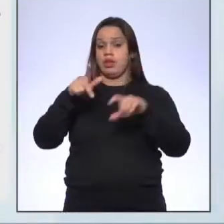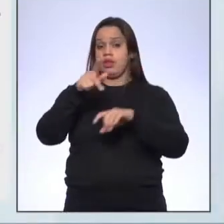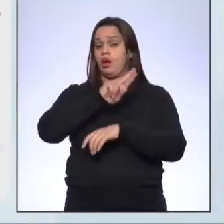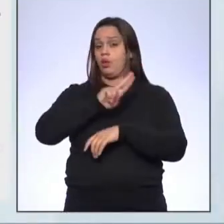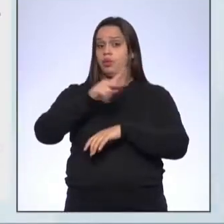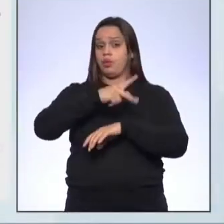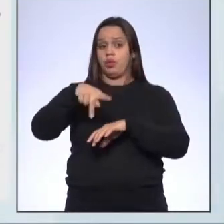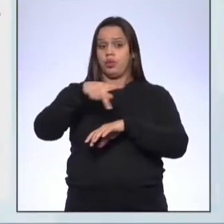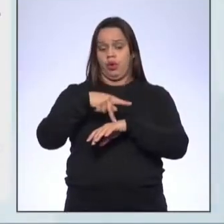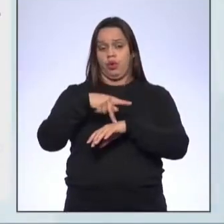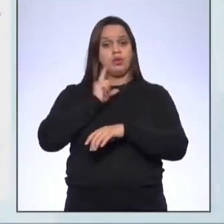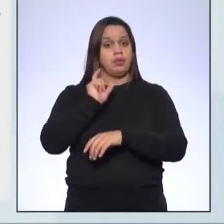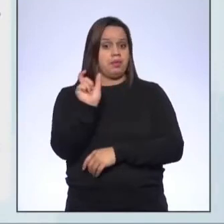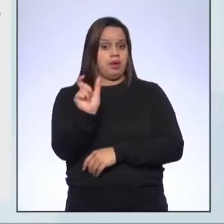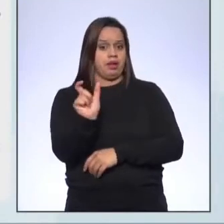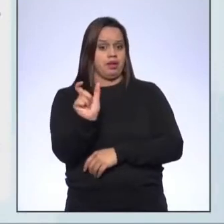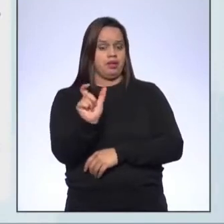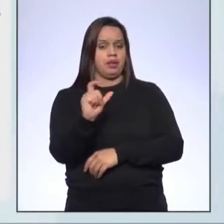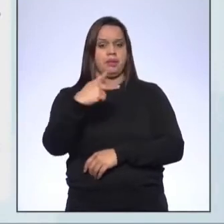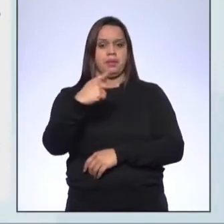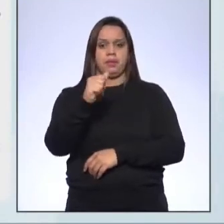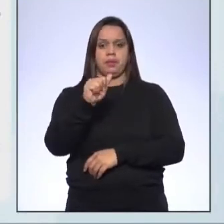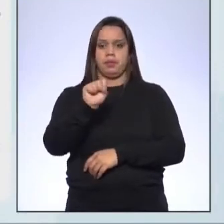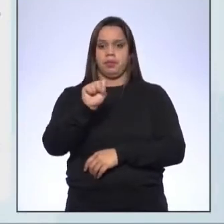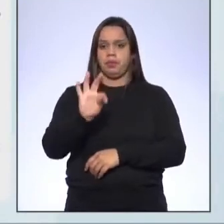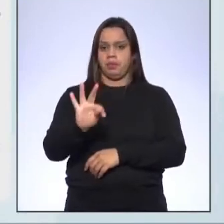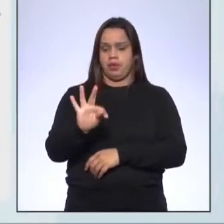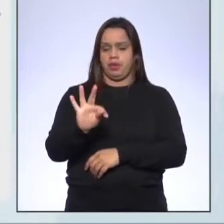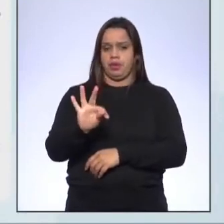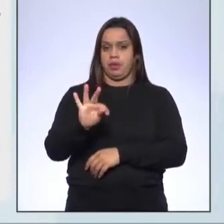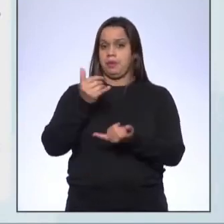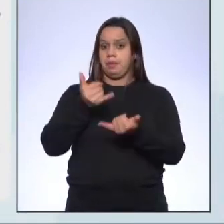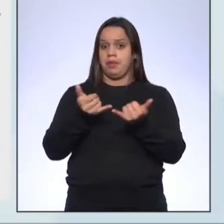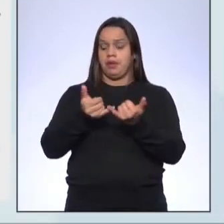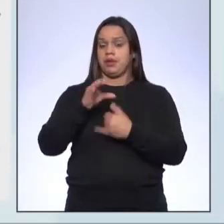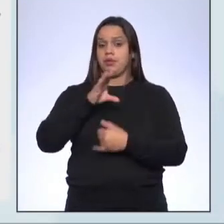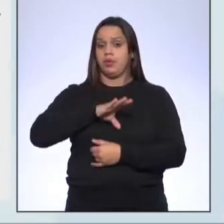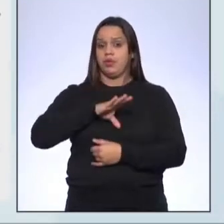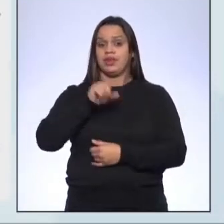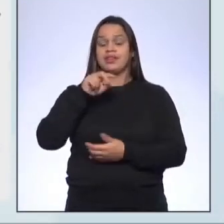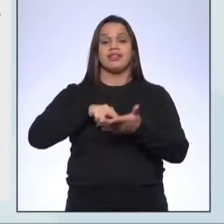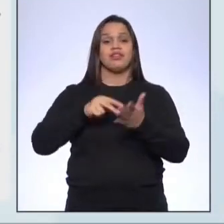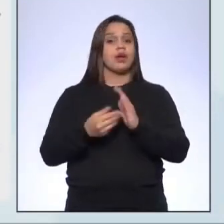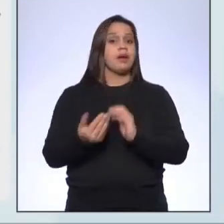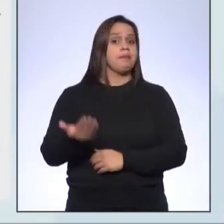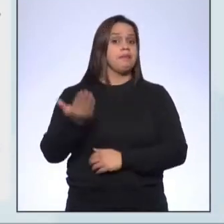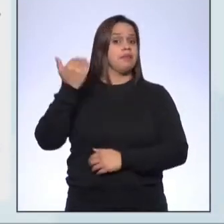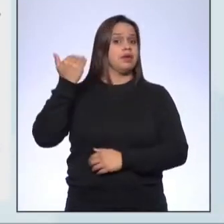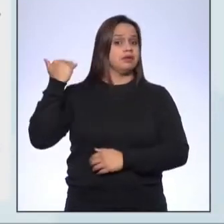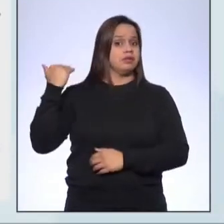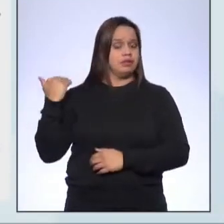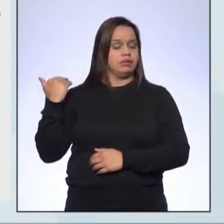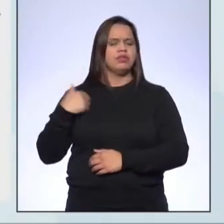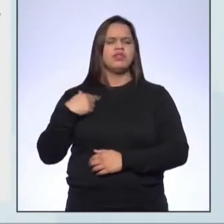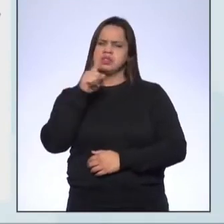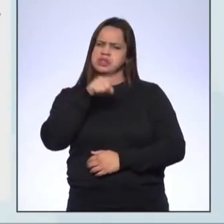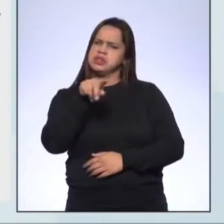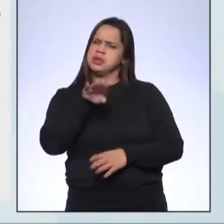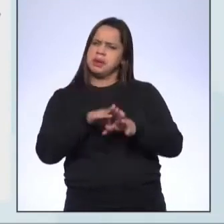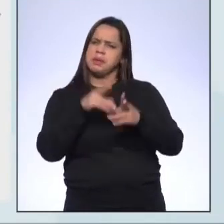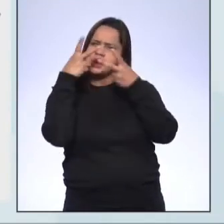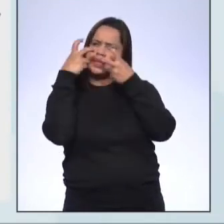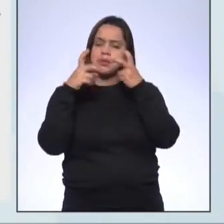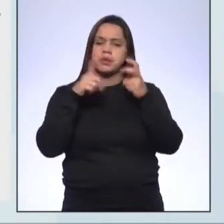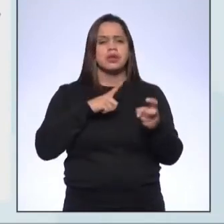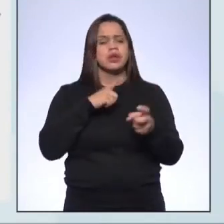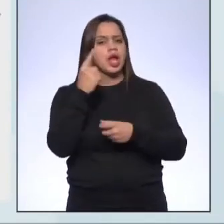E eu tenho uma palavra, ó, past, parecido com português, passado. E vocês perceberam que no texto tem algumas